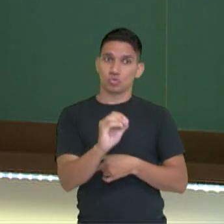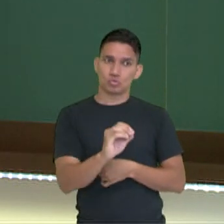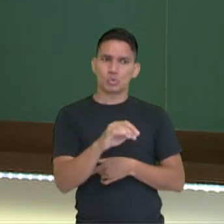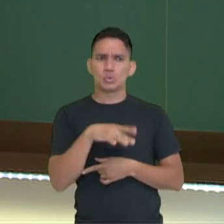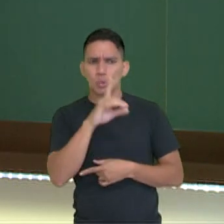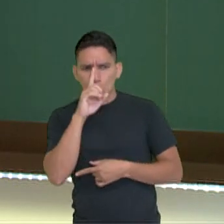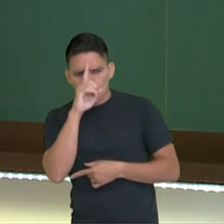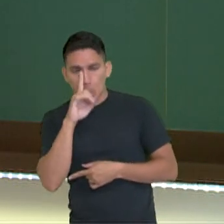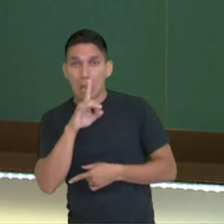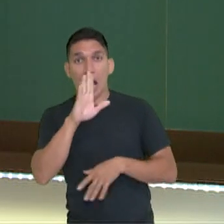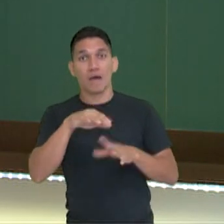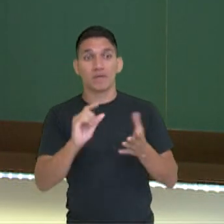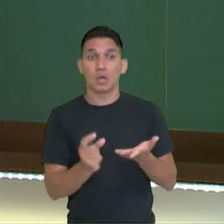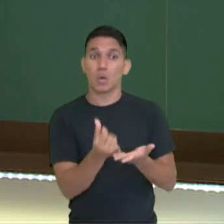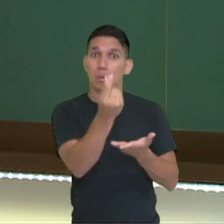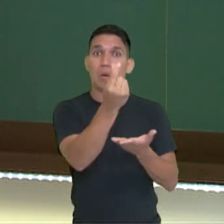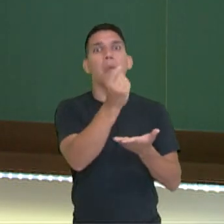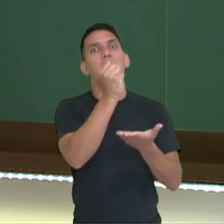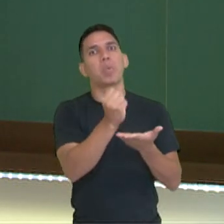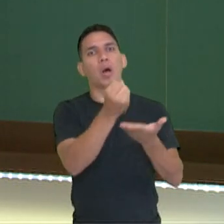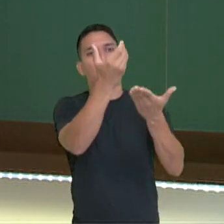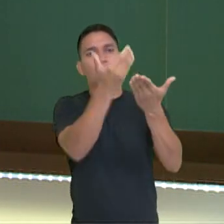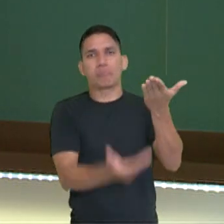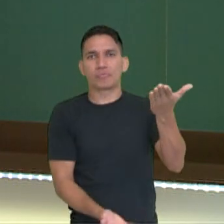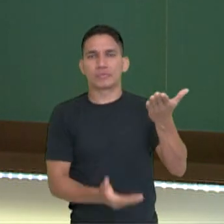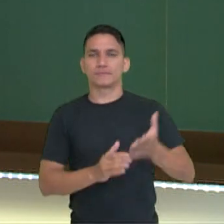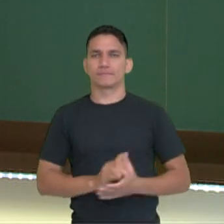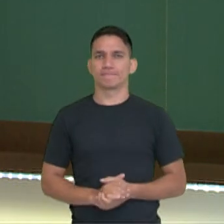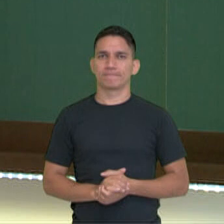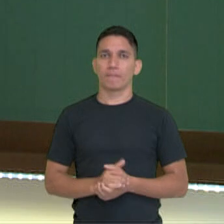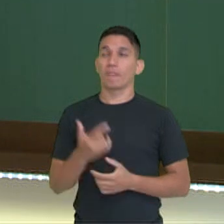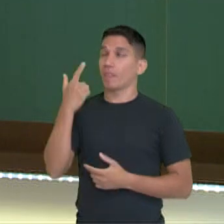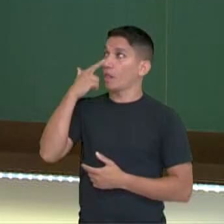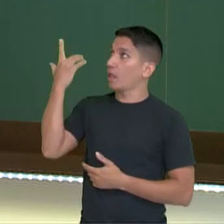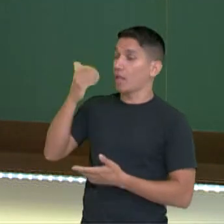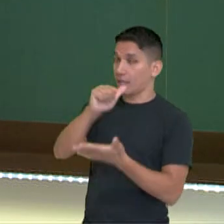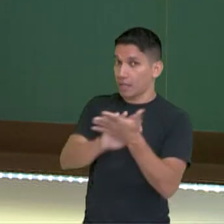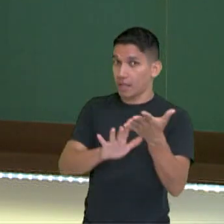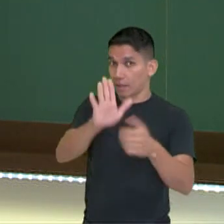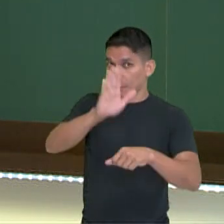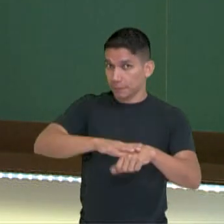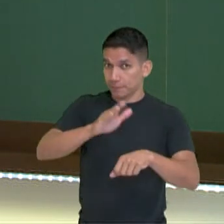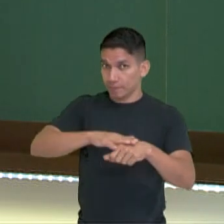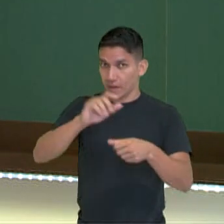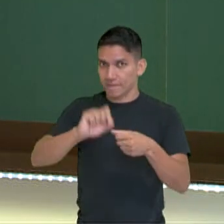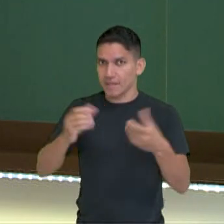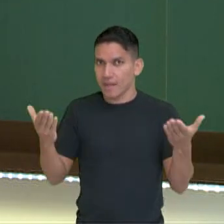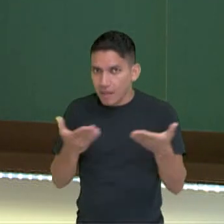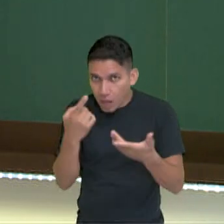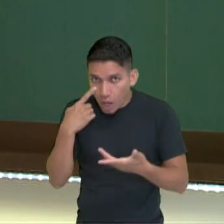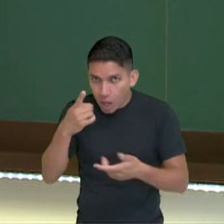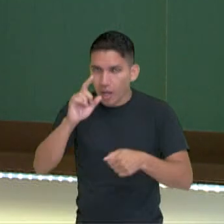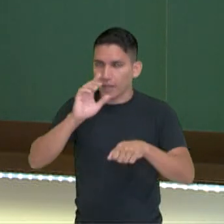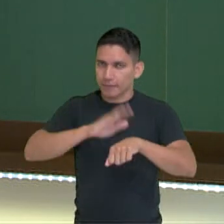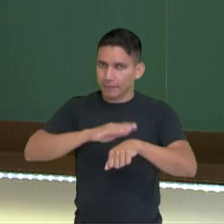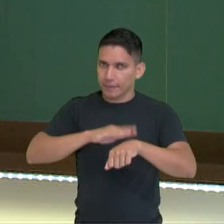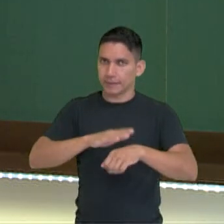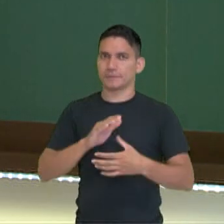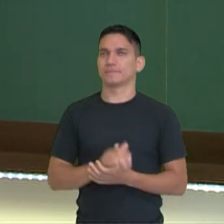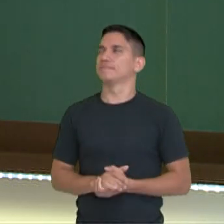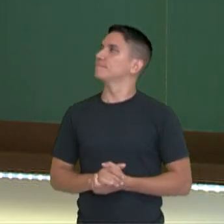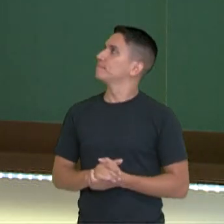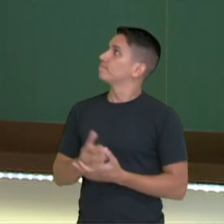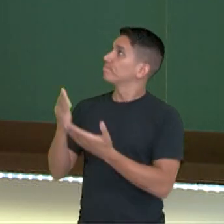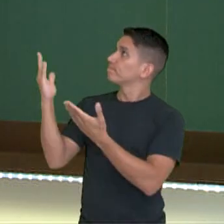você ganhar, você pode acabar perdendo. Agora, um exercício para vocês fazerem agora. Vou dar um tempinho para vocês. É